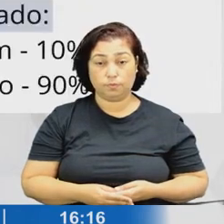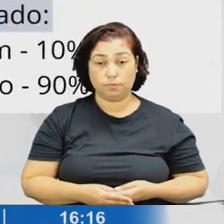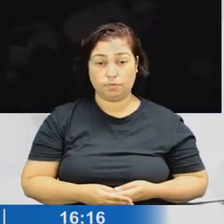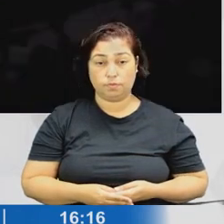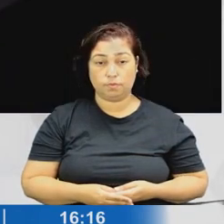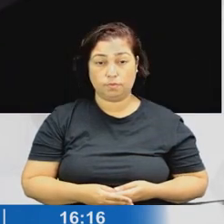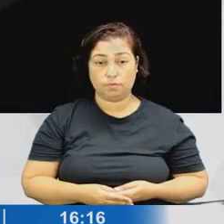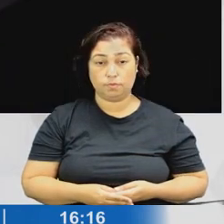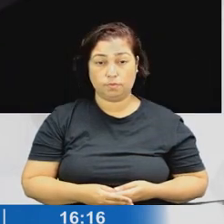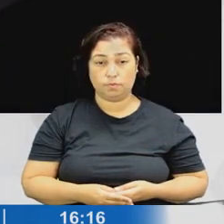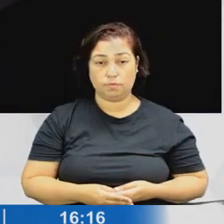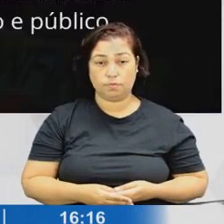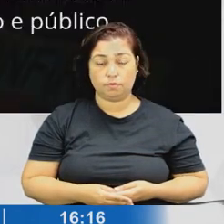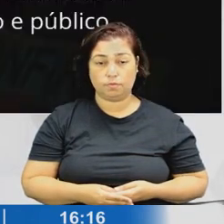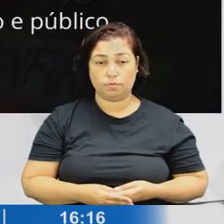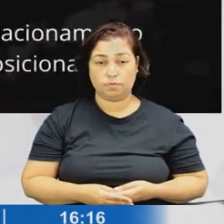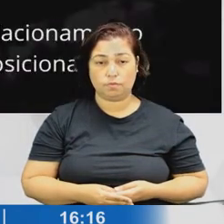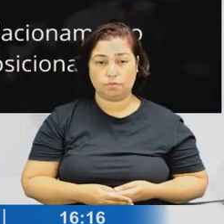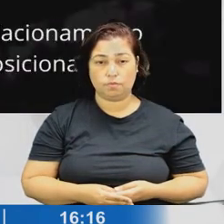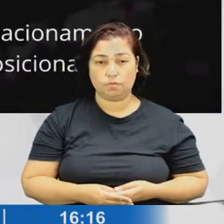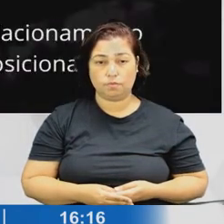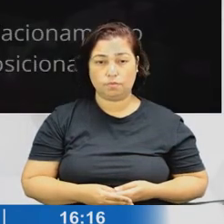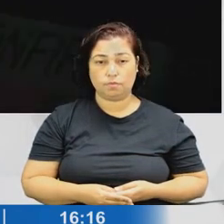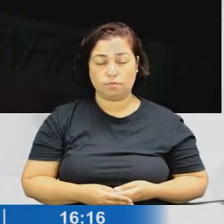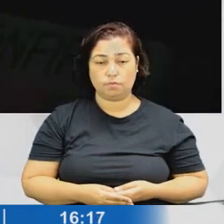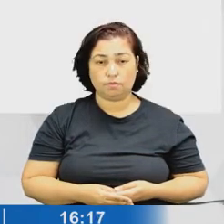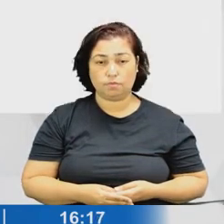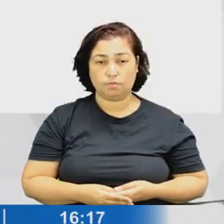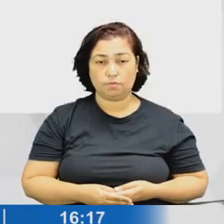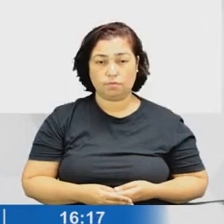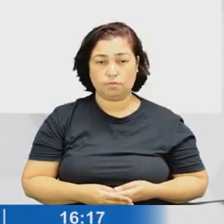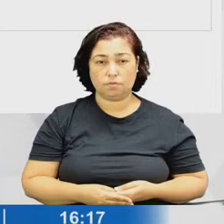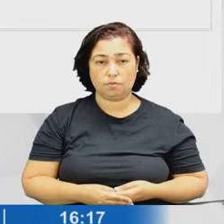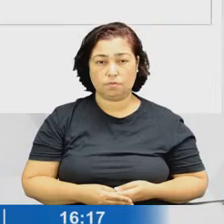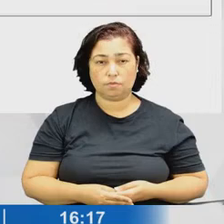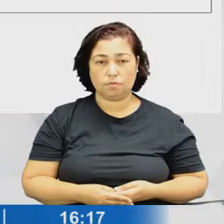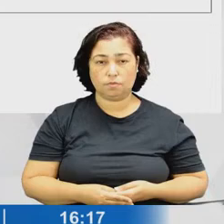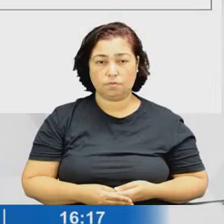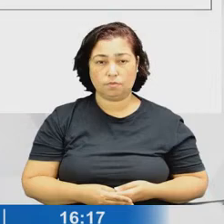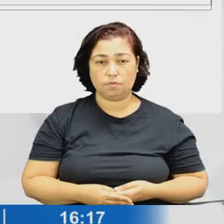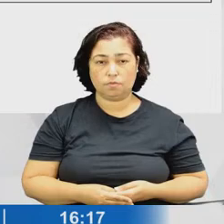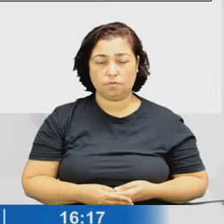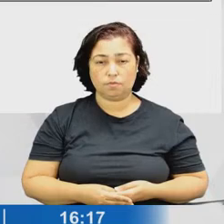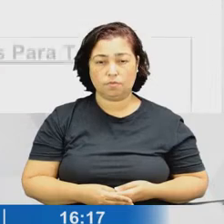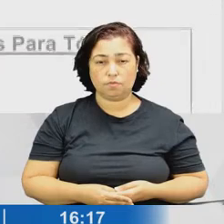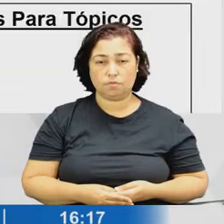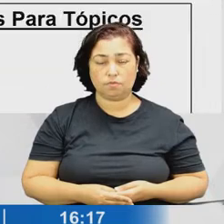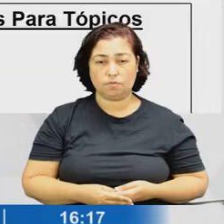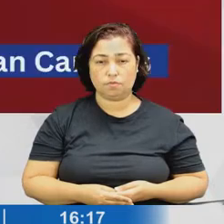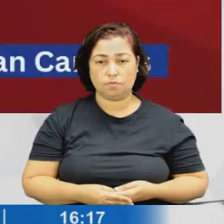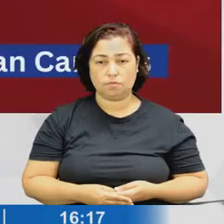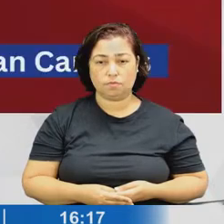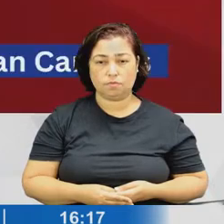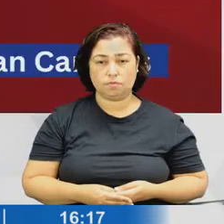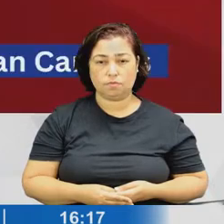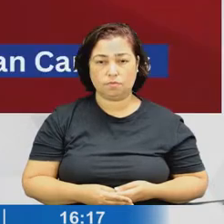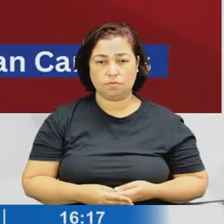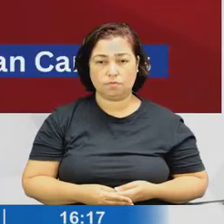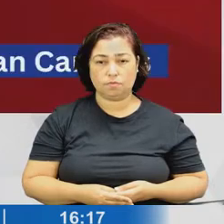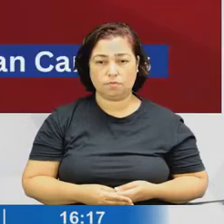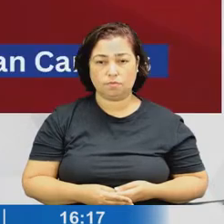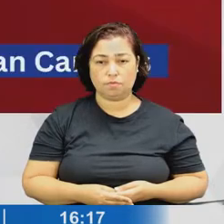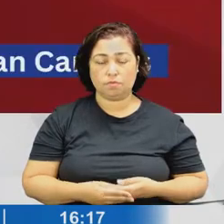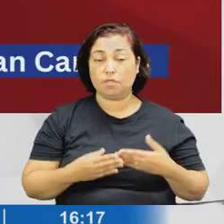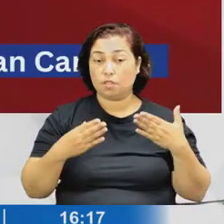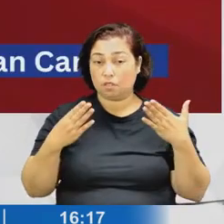eu não vou fazer esse diagnóstico agora não porque isso é exercício para consultoria nem esse aqui se não vai demorar muito aí vamos entrar